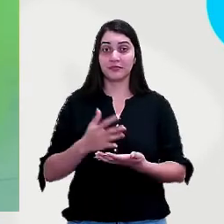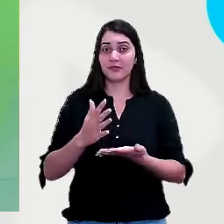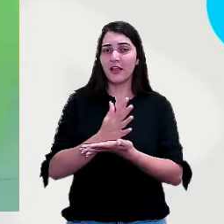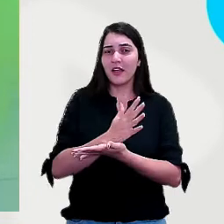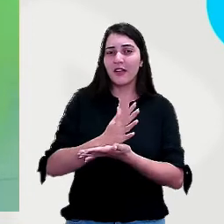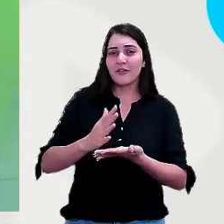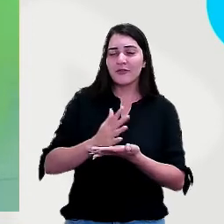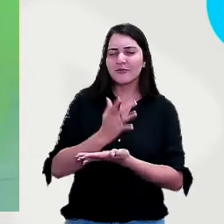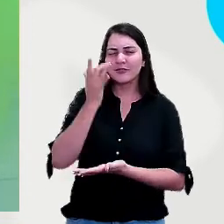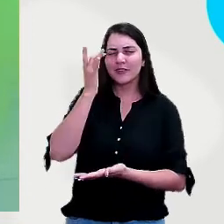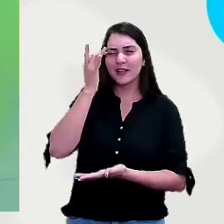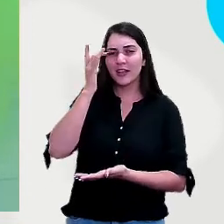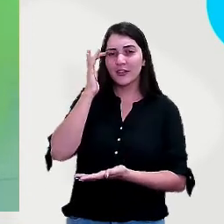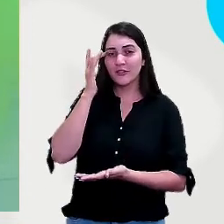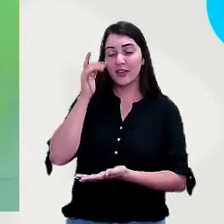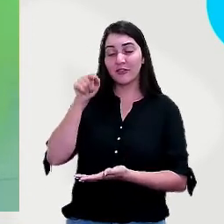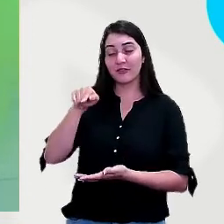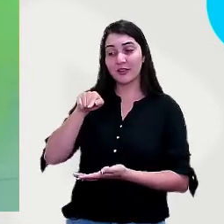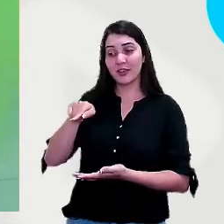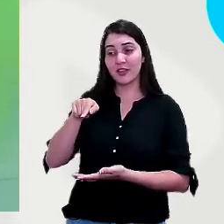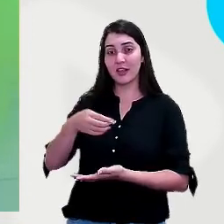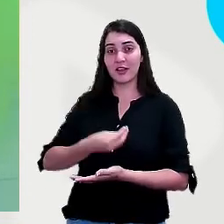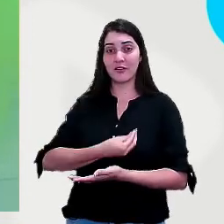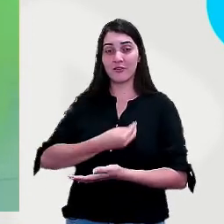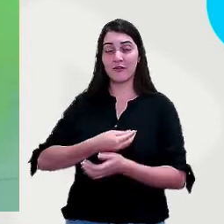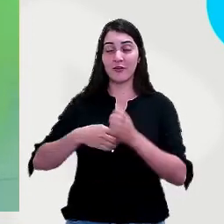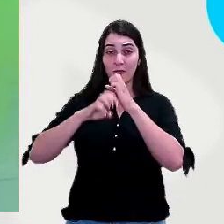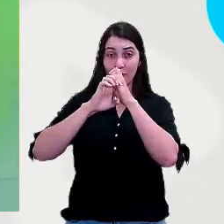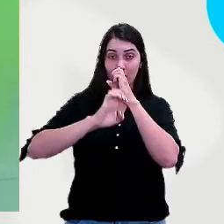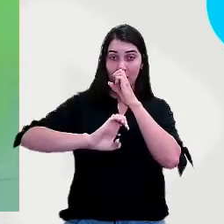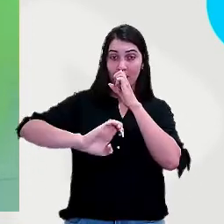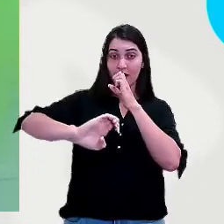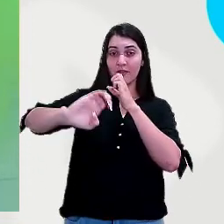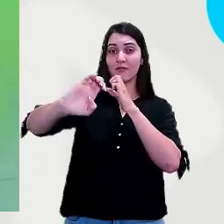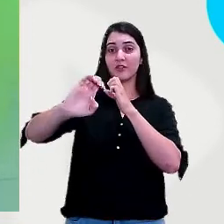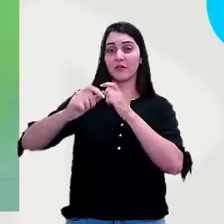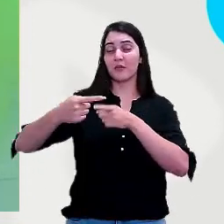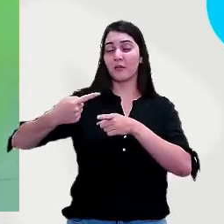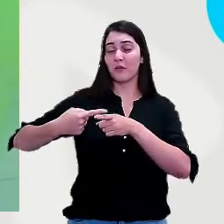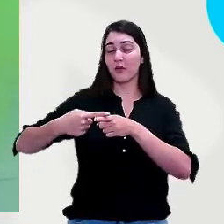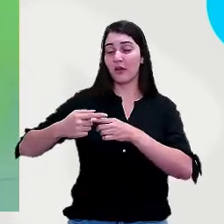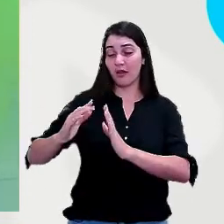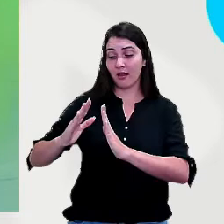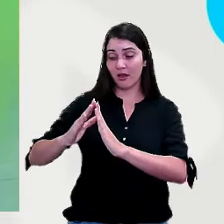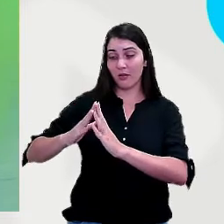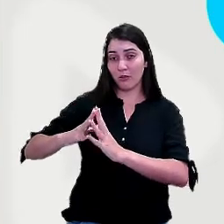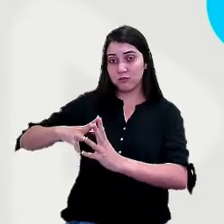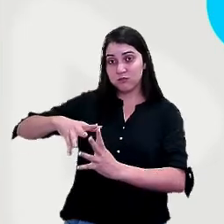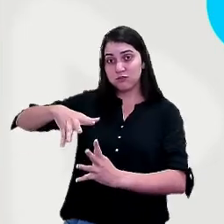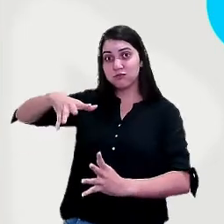Alguns achavam que nela morava um elefante, pois era uma casa grande.